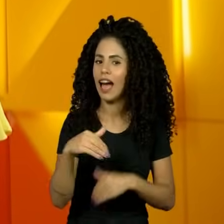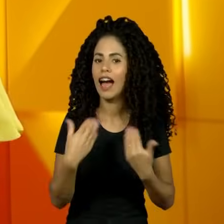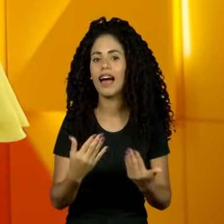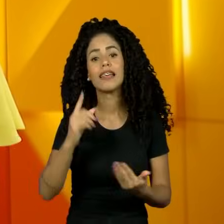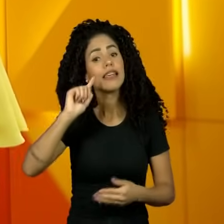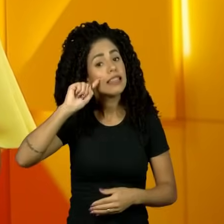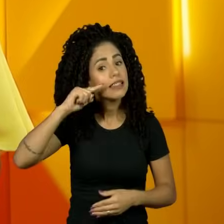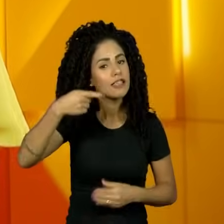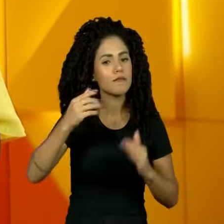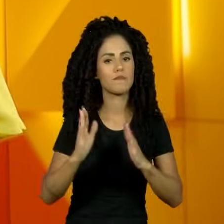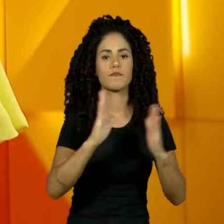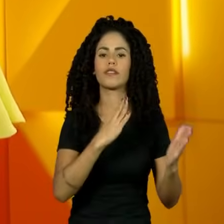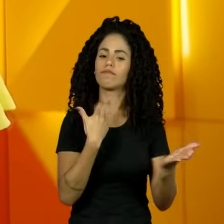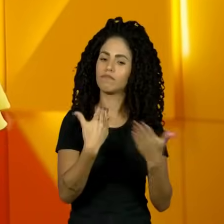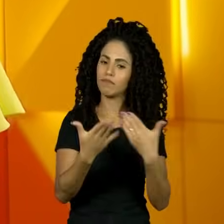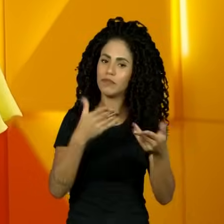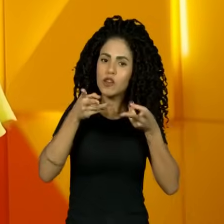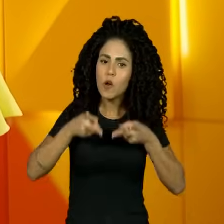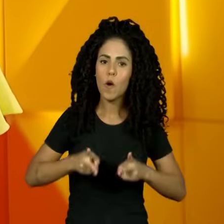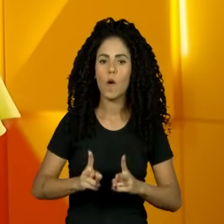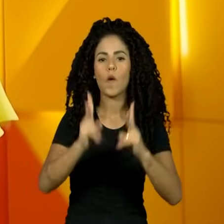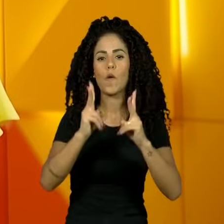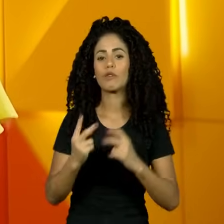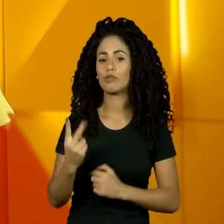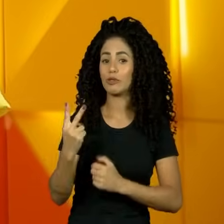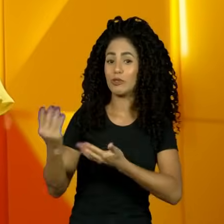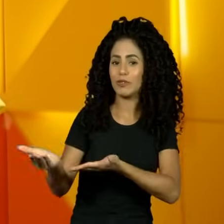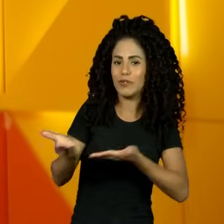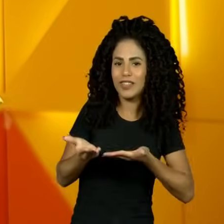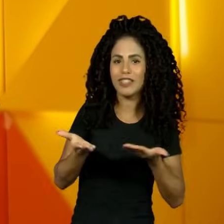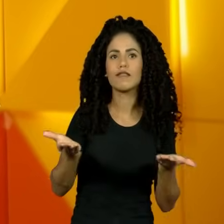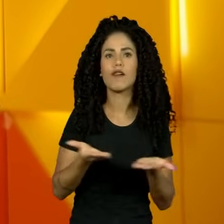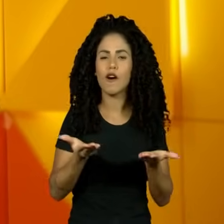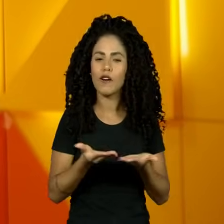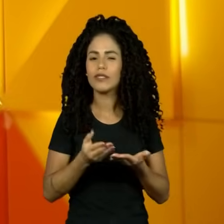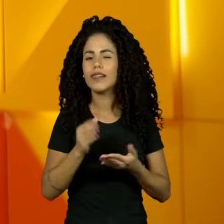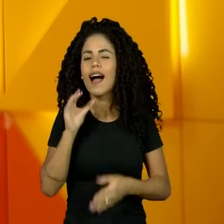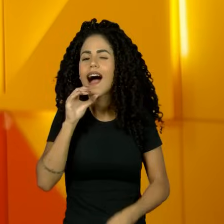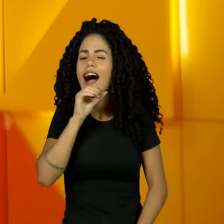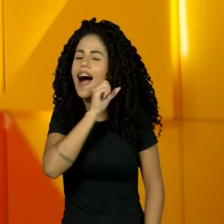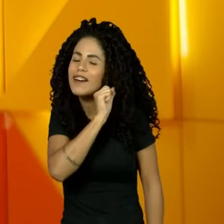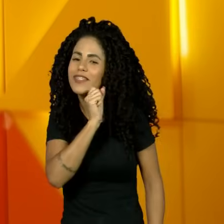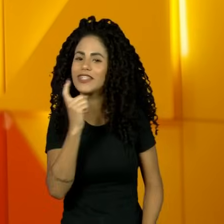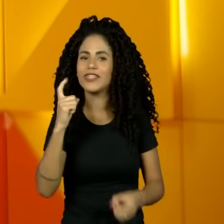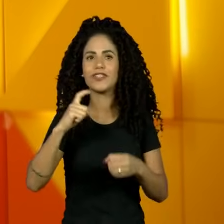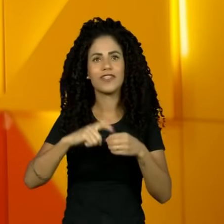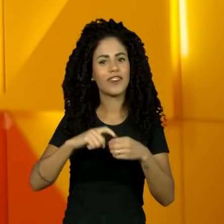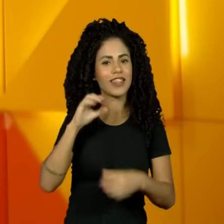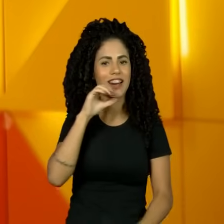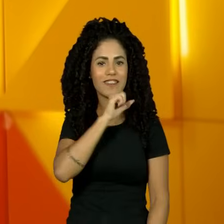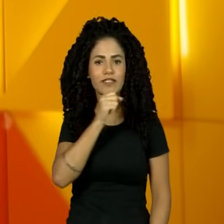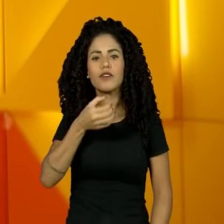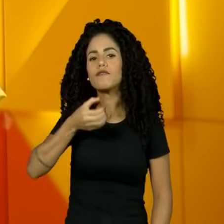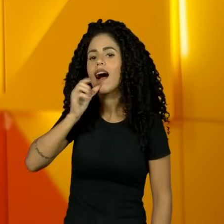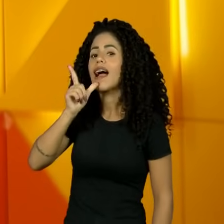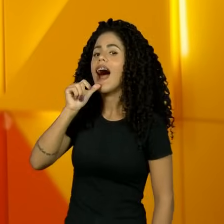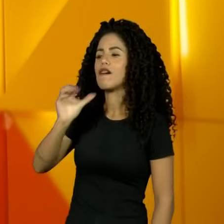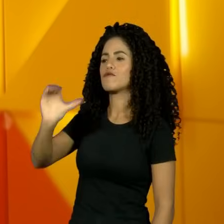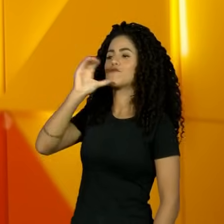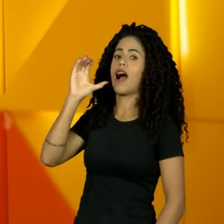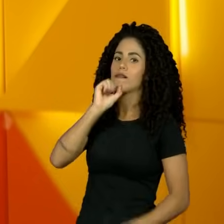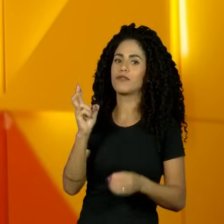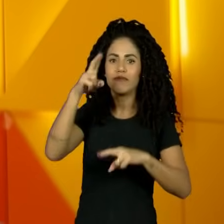vou conversar mais um pouco com o Vinão e com a Rosane. Só um minutinho, vai, bebe uma aguinha, mas